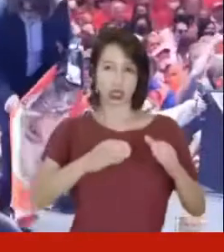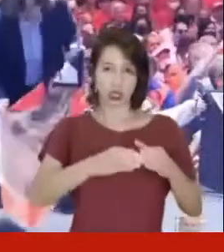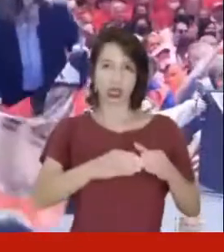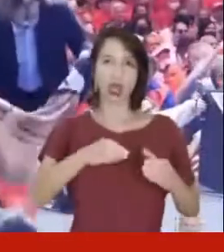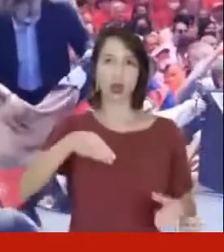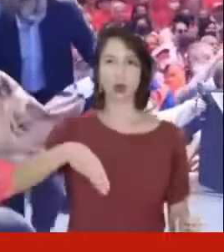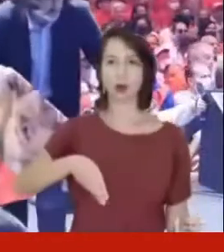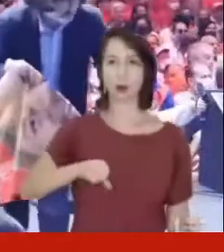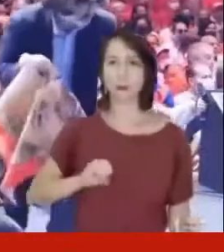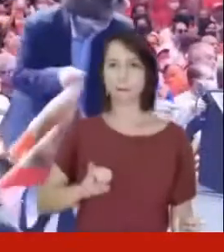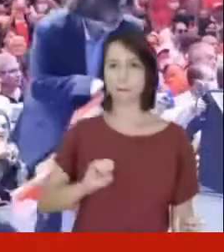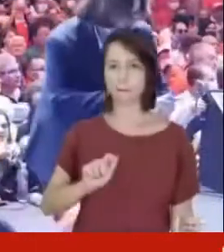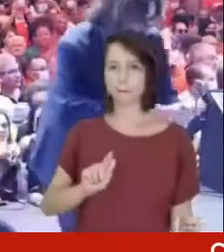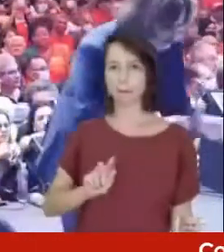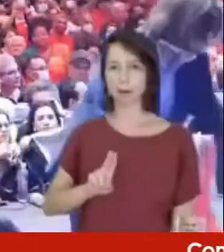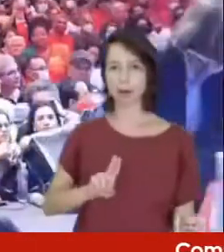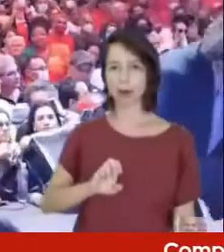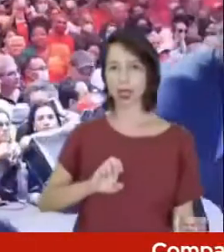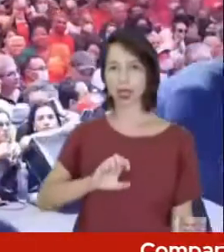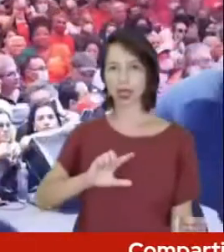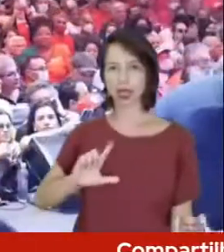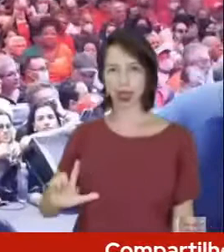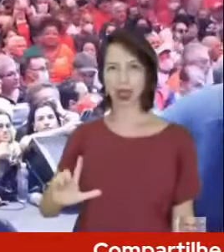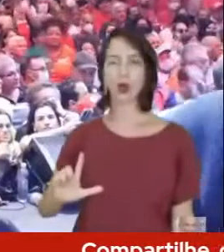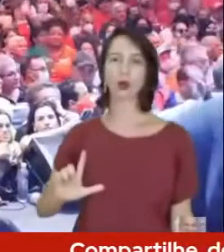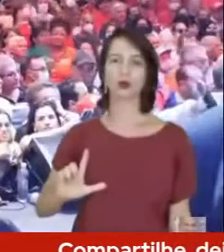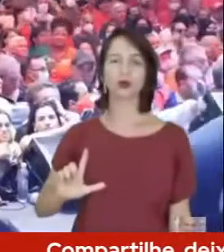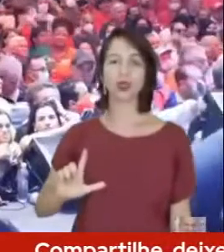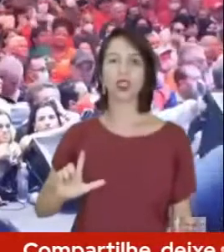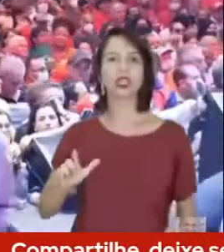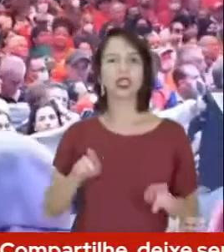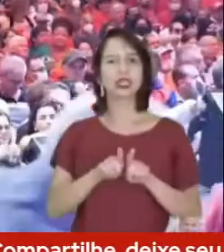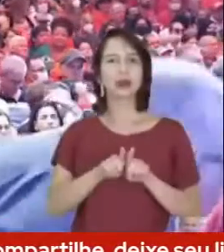para que ele também chame os setores econômicos.